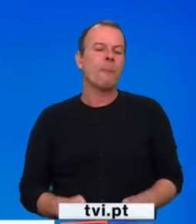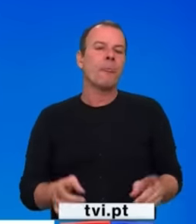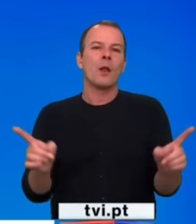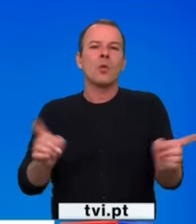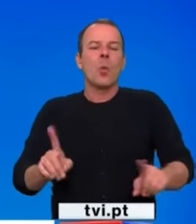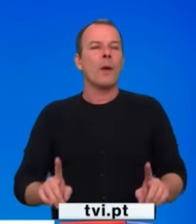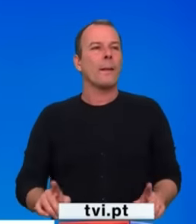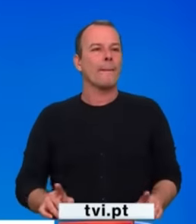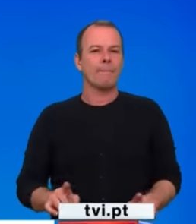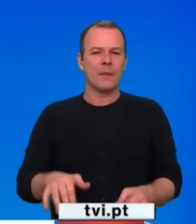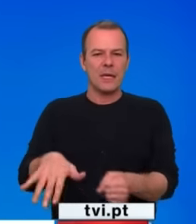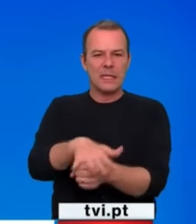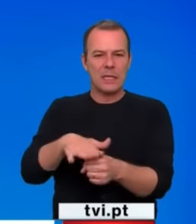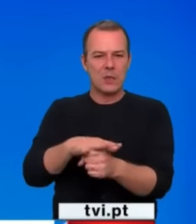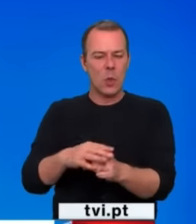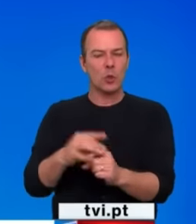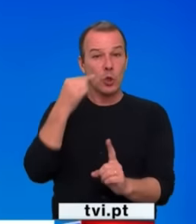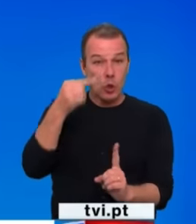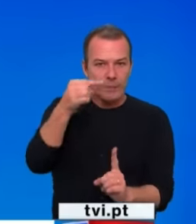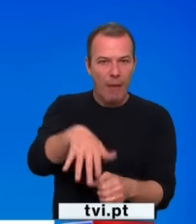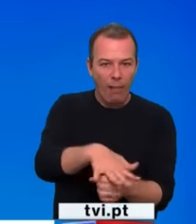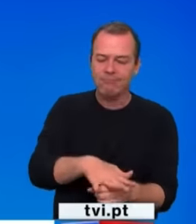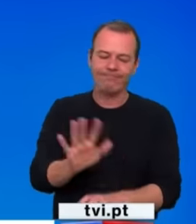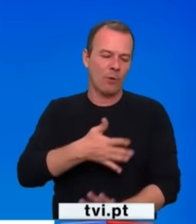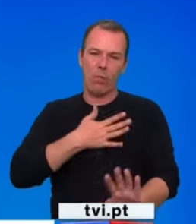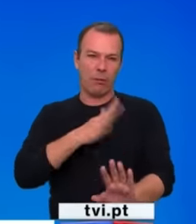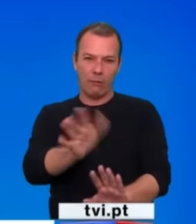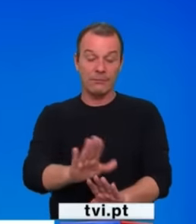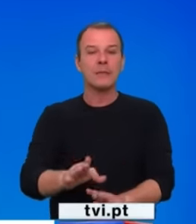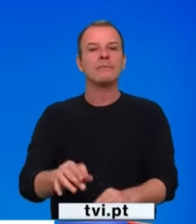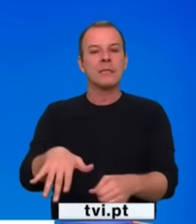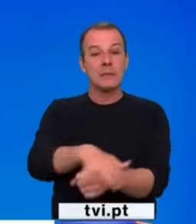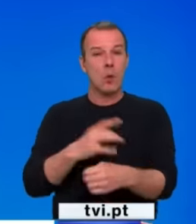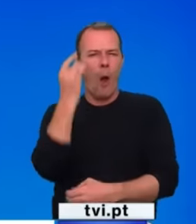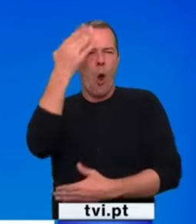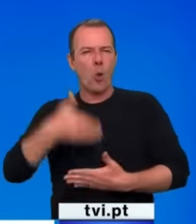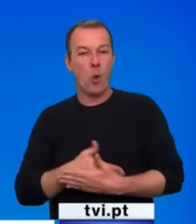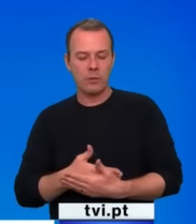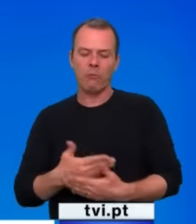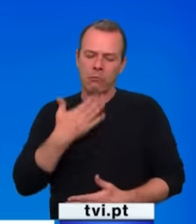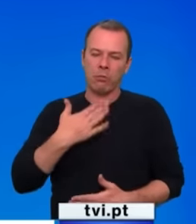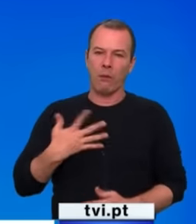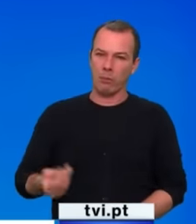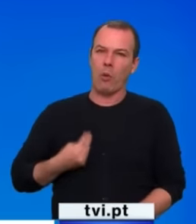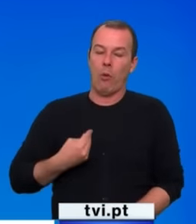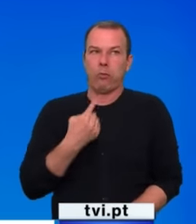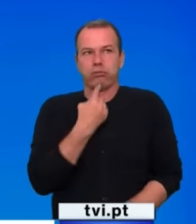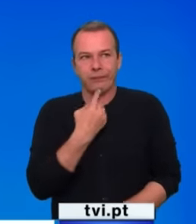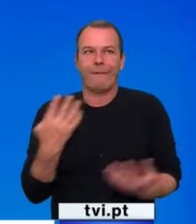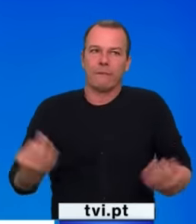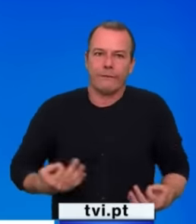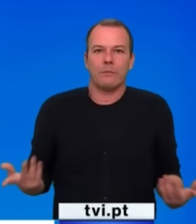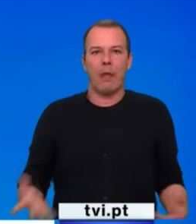comentar um caso em particular. O fenómeno da corrupção é um fenómeno que preocupa, todos os casos são preocupantes. Eu quero